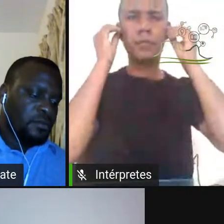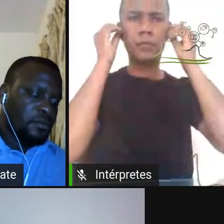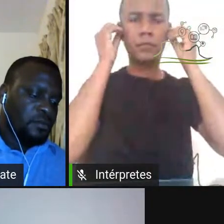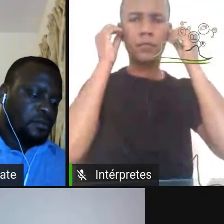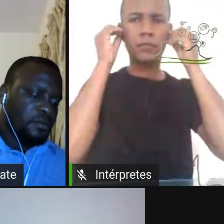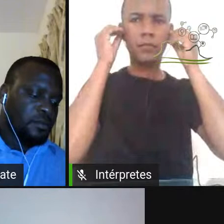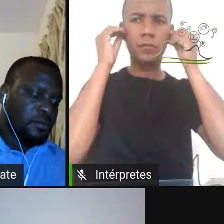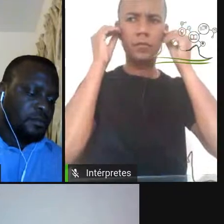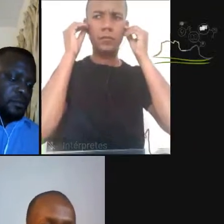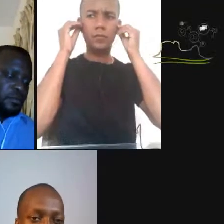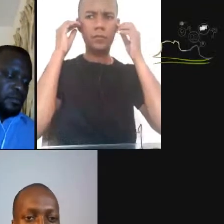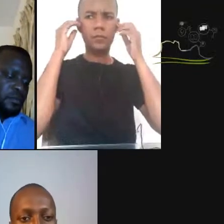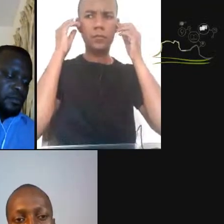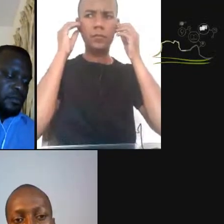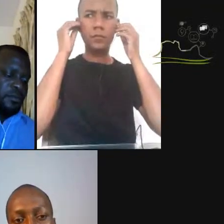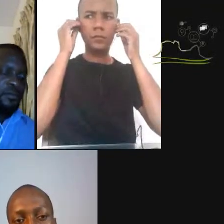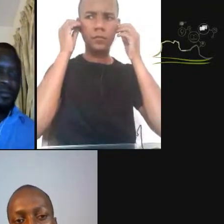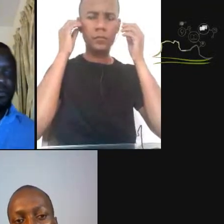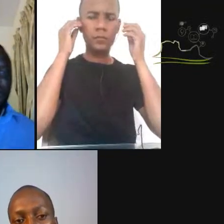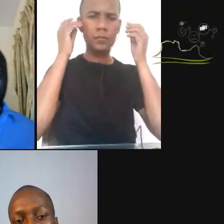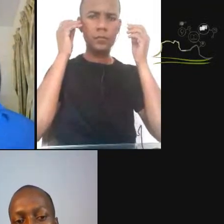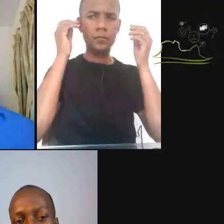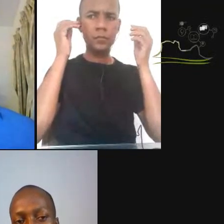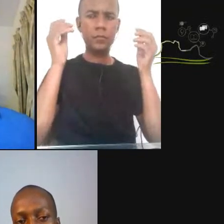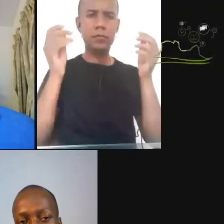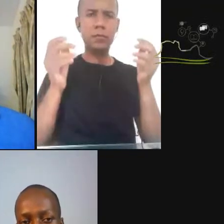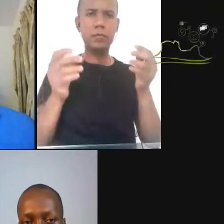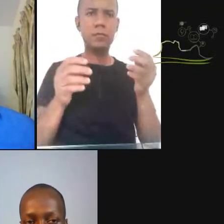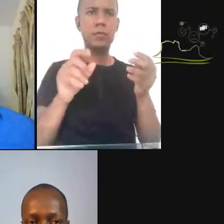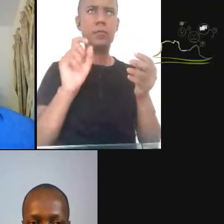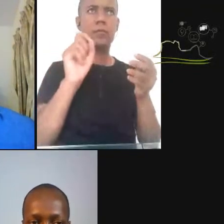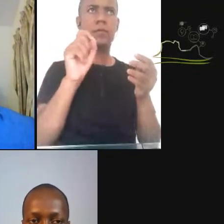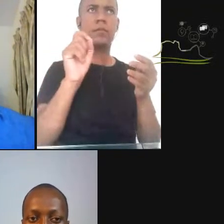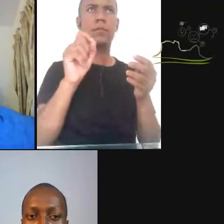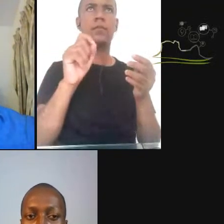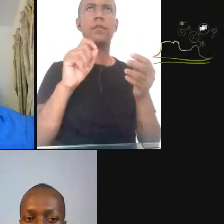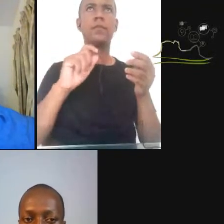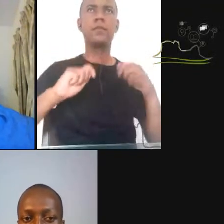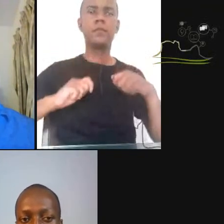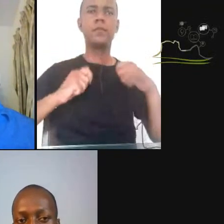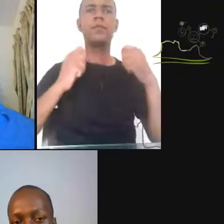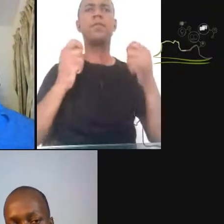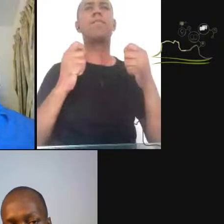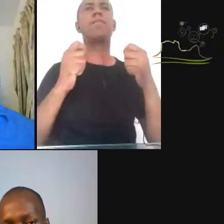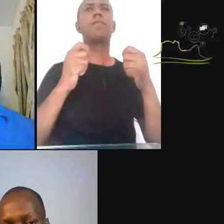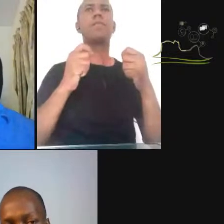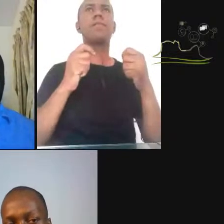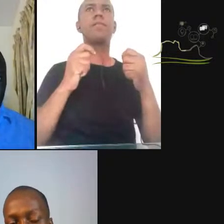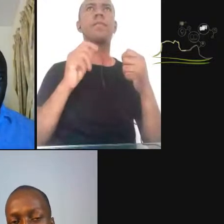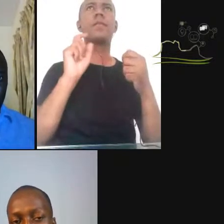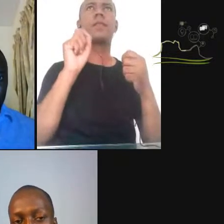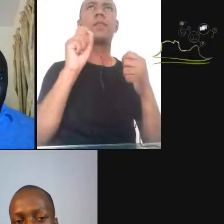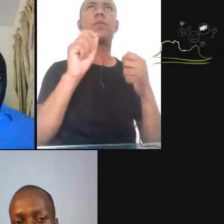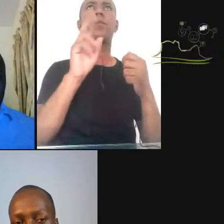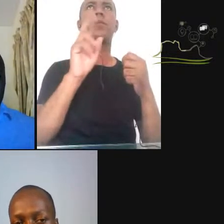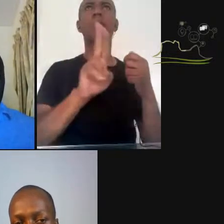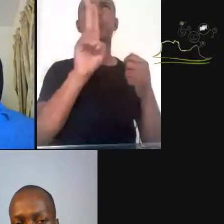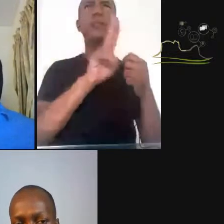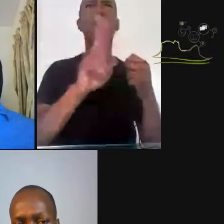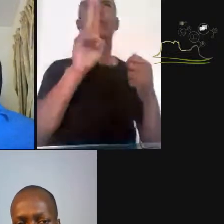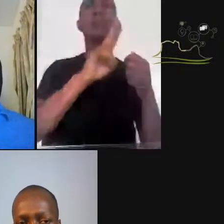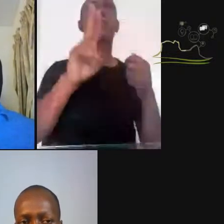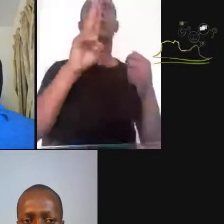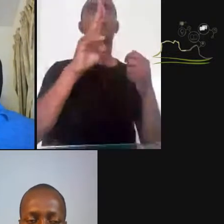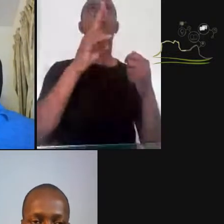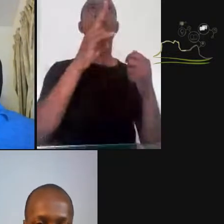uma espécie de recurso à personificação, usando os animais como forma de representar os